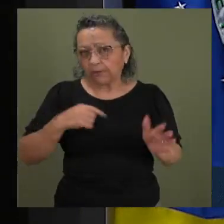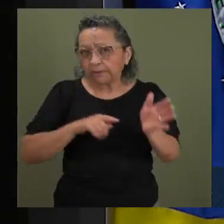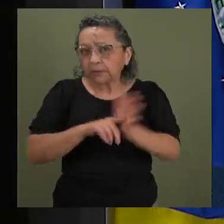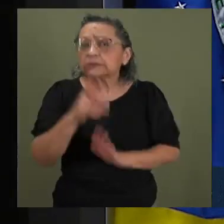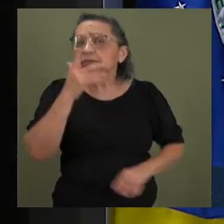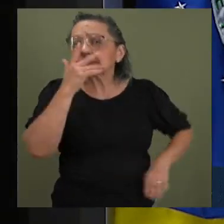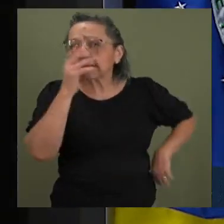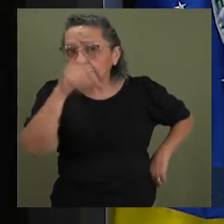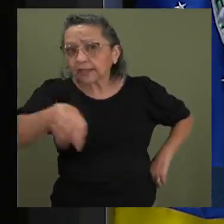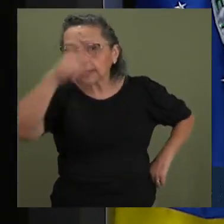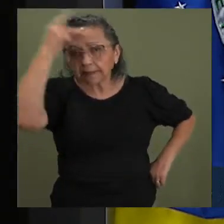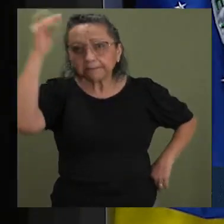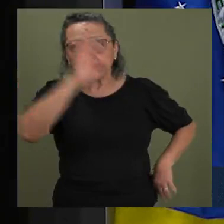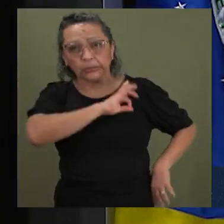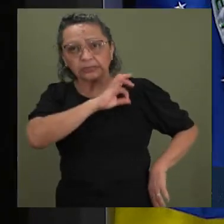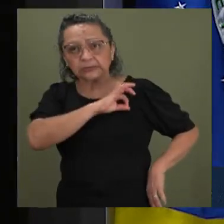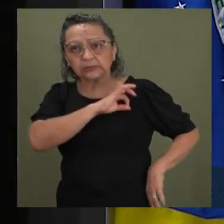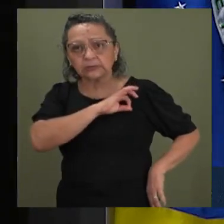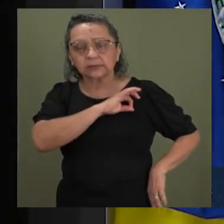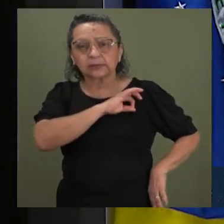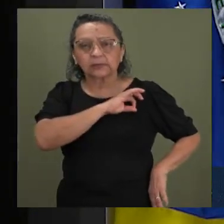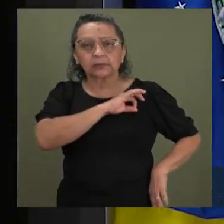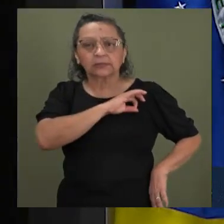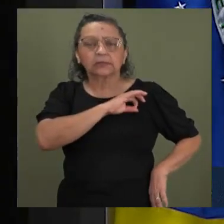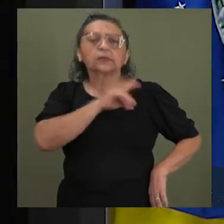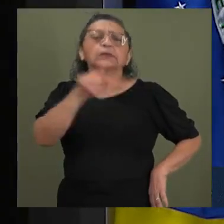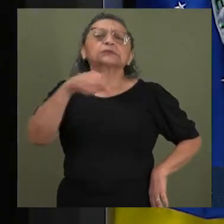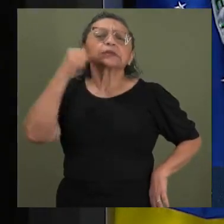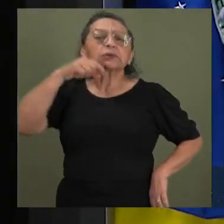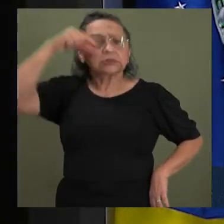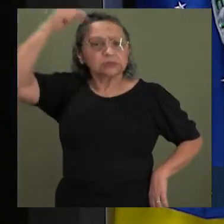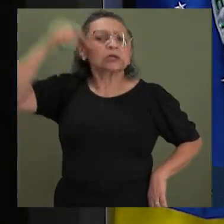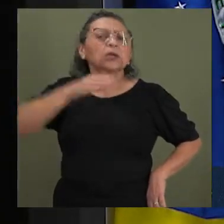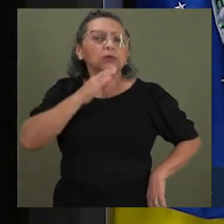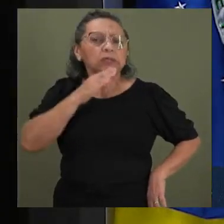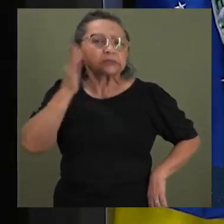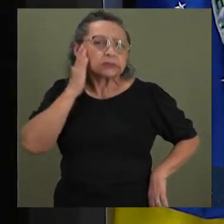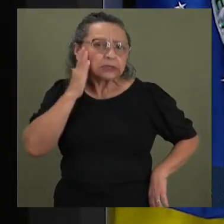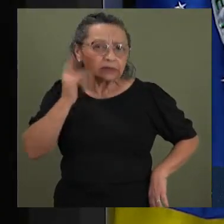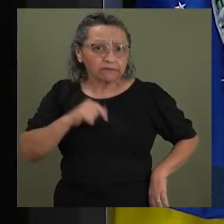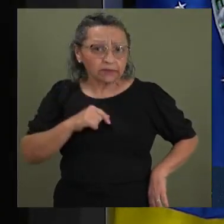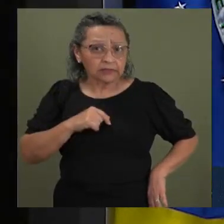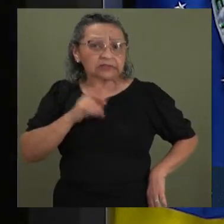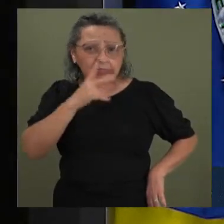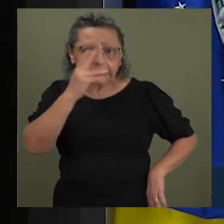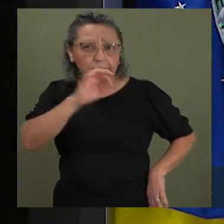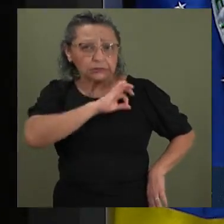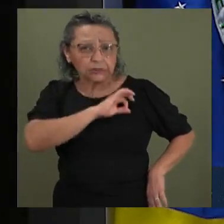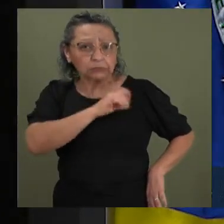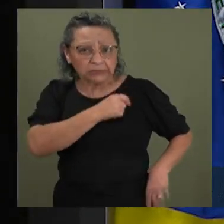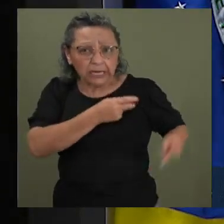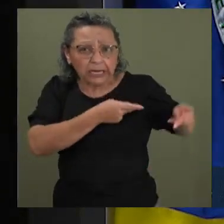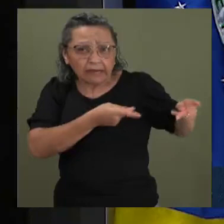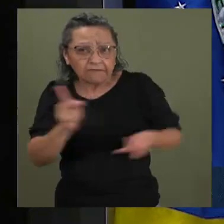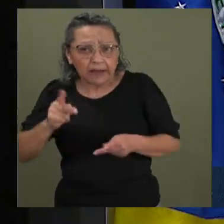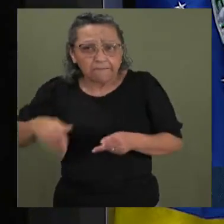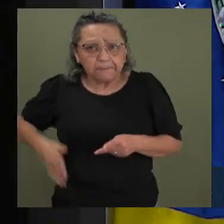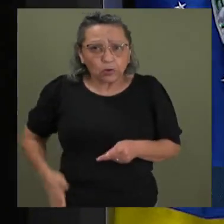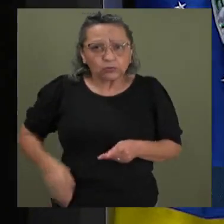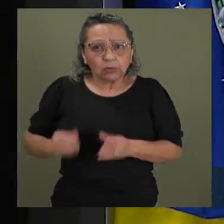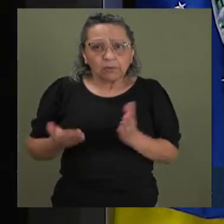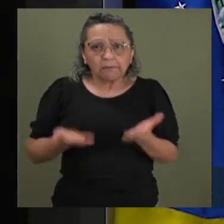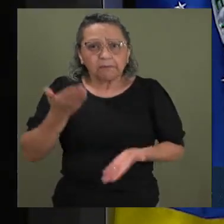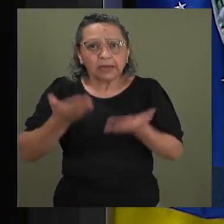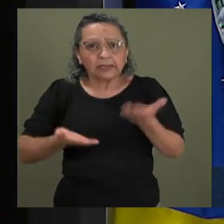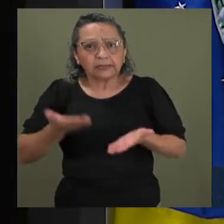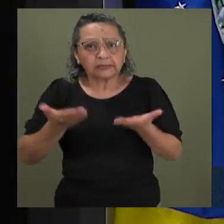que o policial, senador Stirce, o senhor que tem conhecimento de causa, vai ter que andar com uma balancinha de precisão